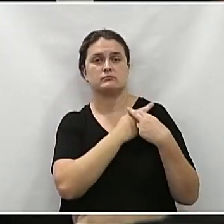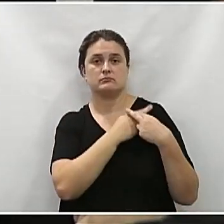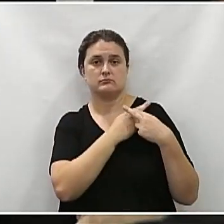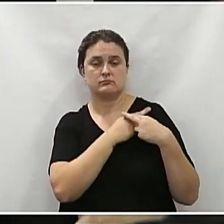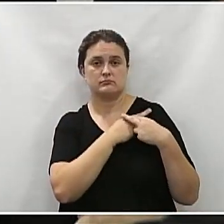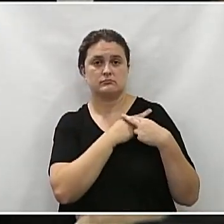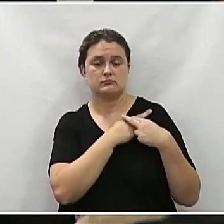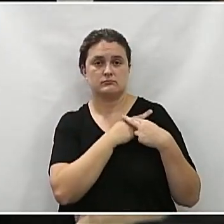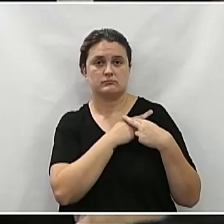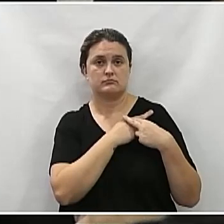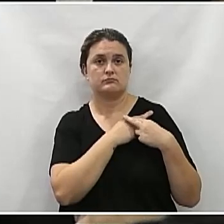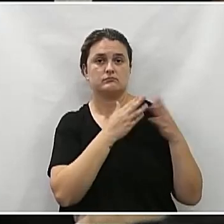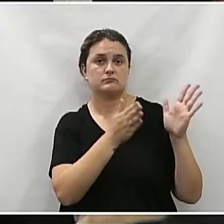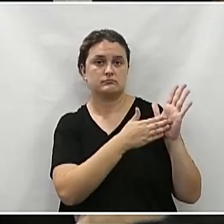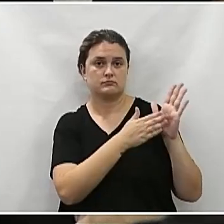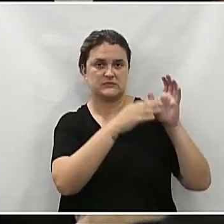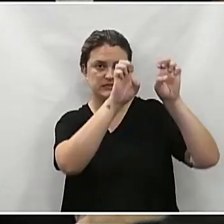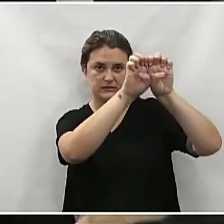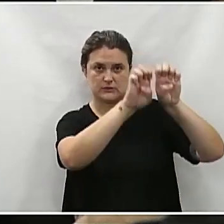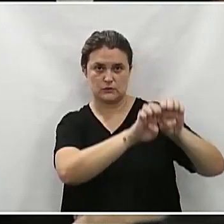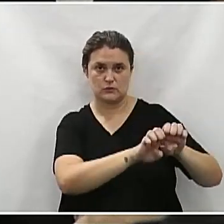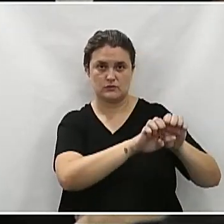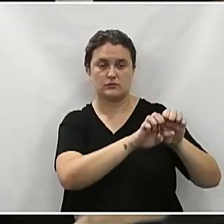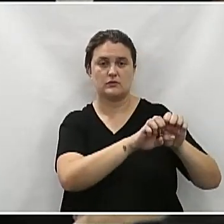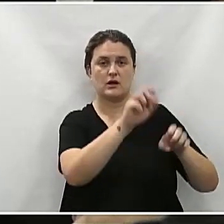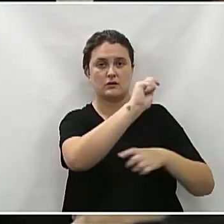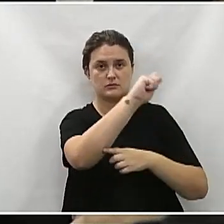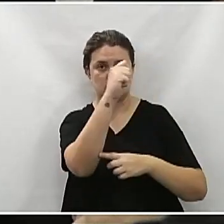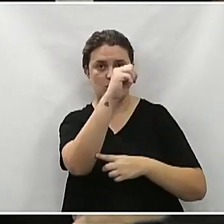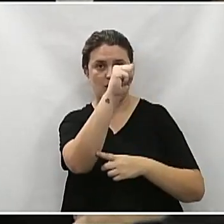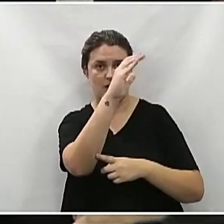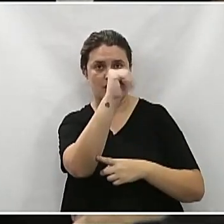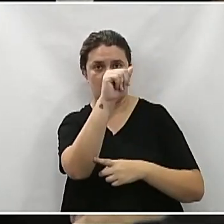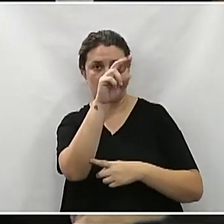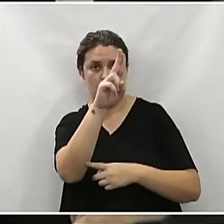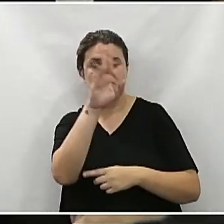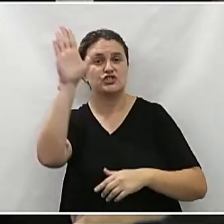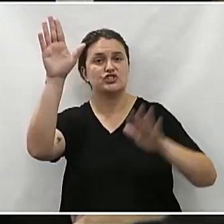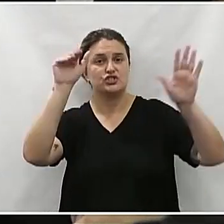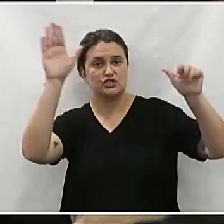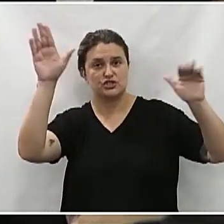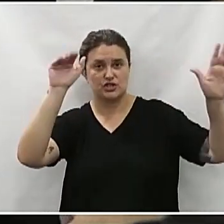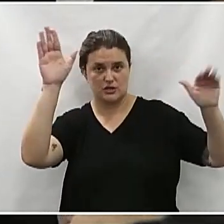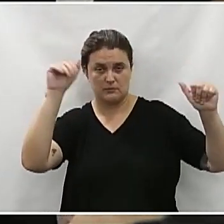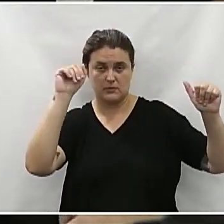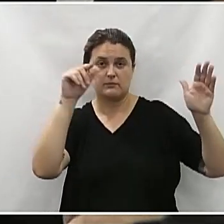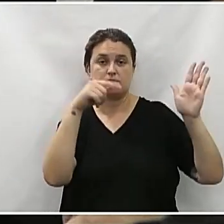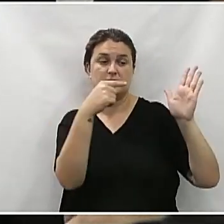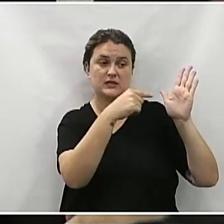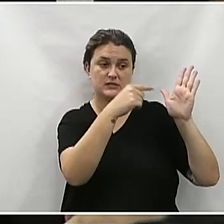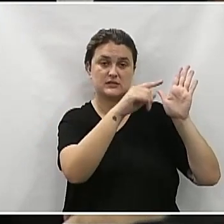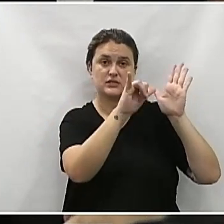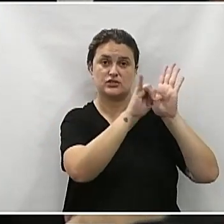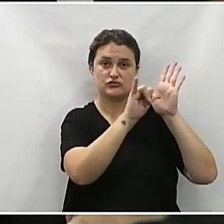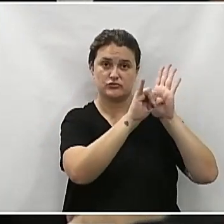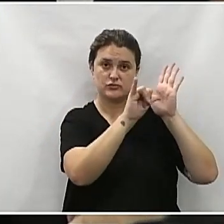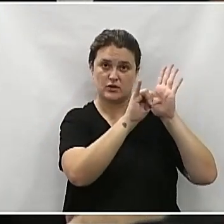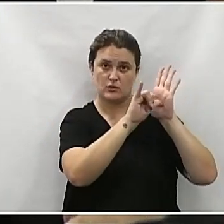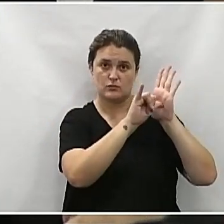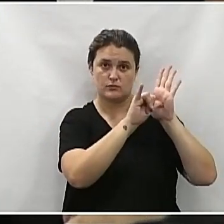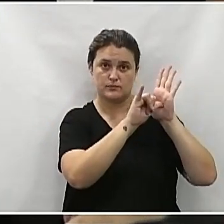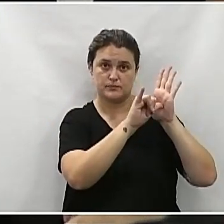previstas no estatuto da UKUV chama conforme deliberação